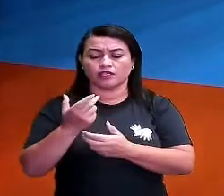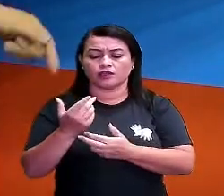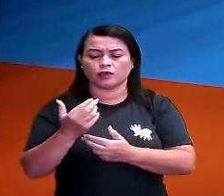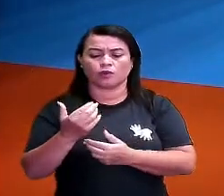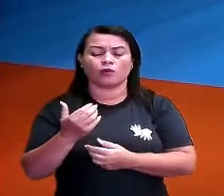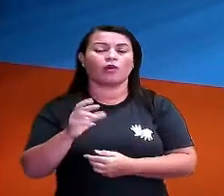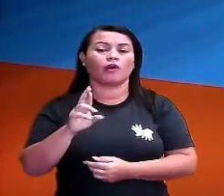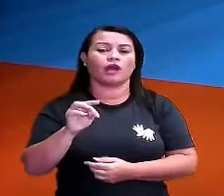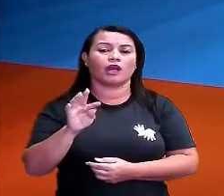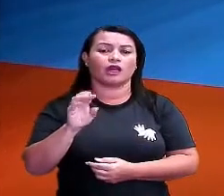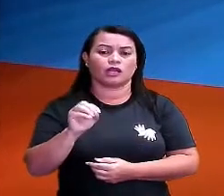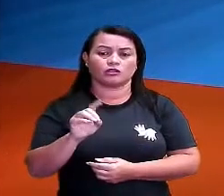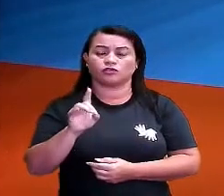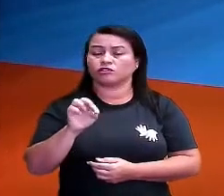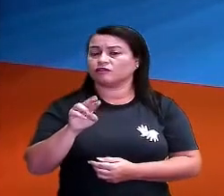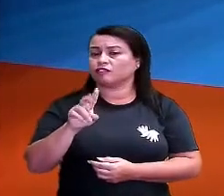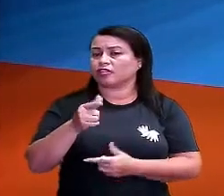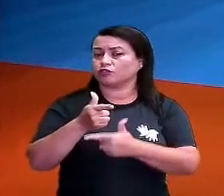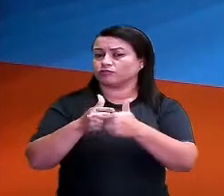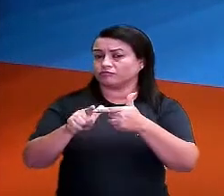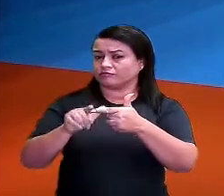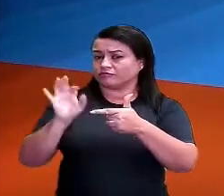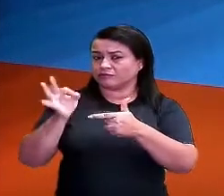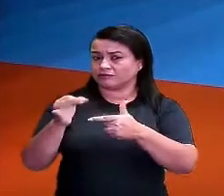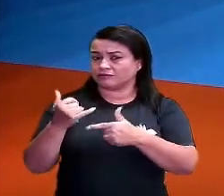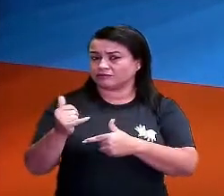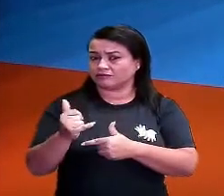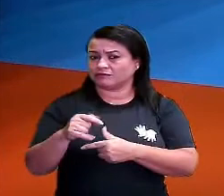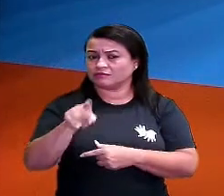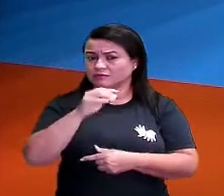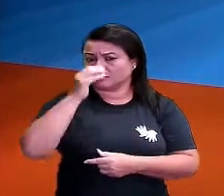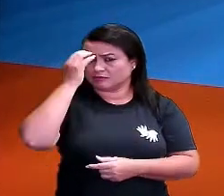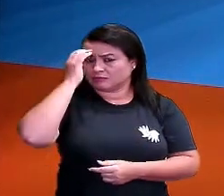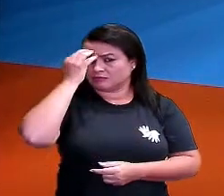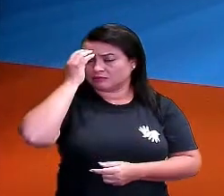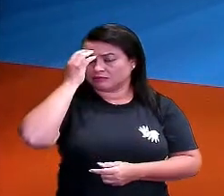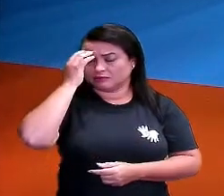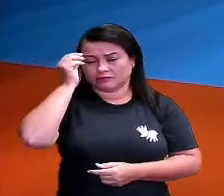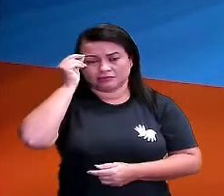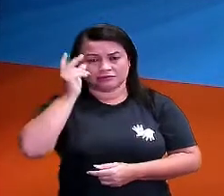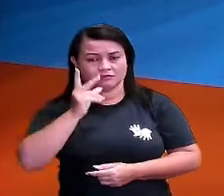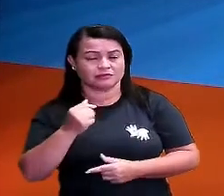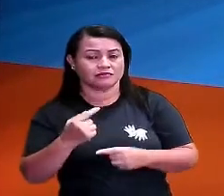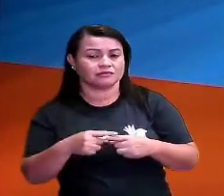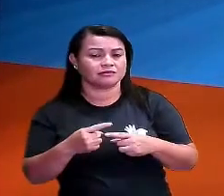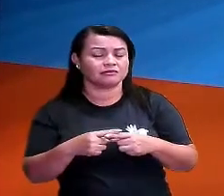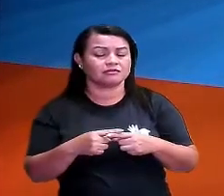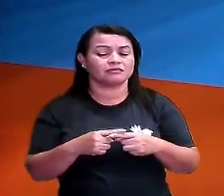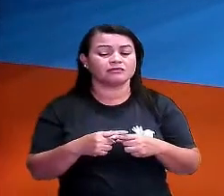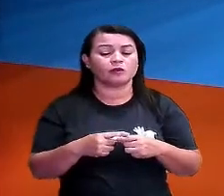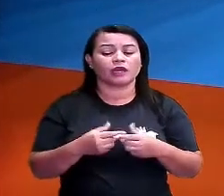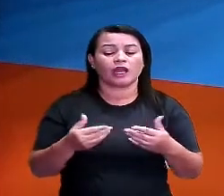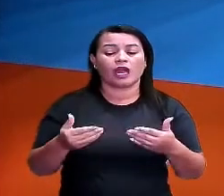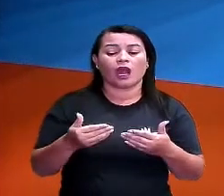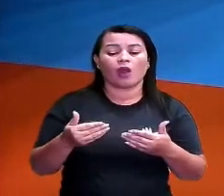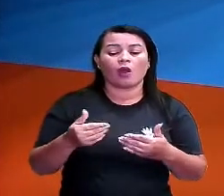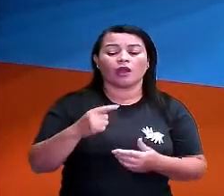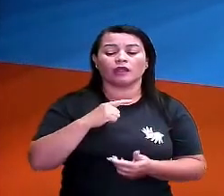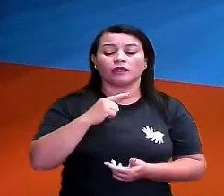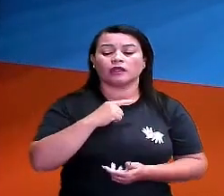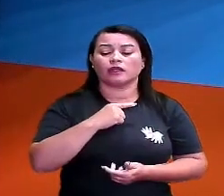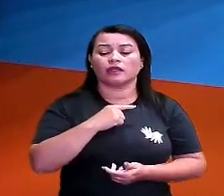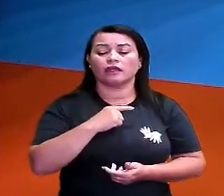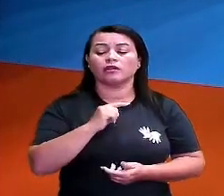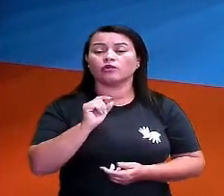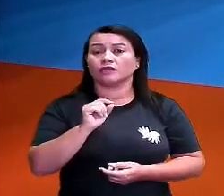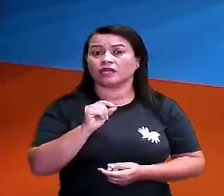mais resto, igual ao dividendo. Beleza? Deu para entender? Se liga aí, porque essa segunda parte aqui